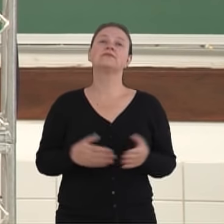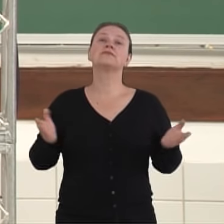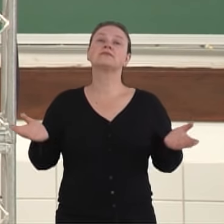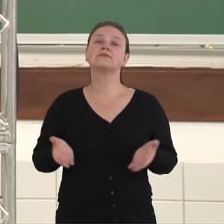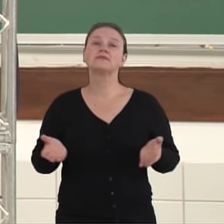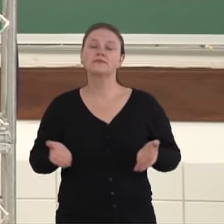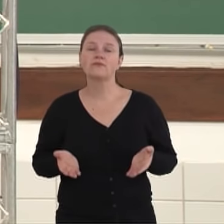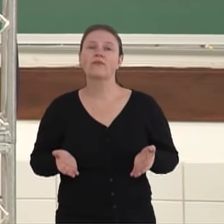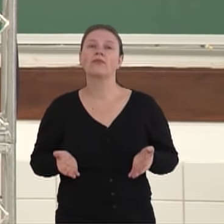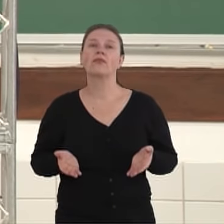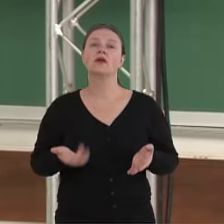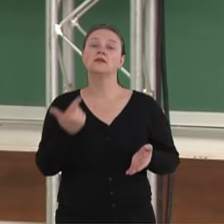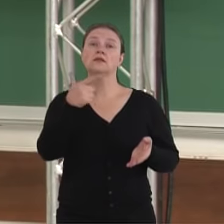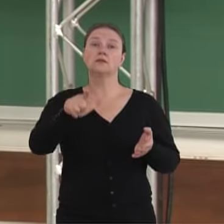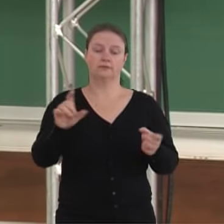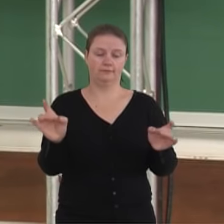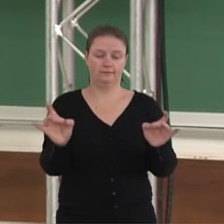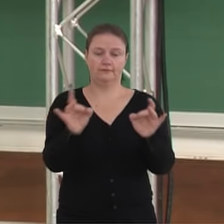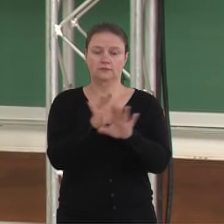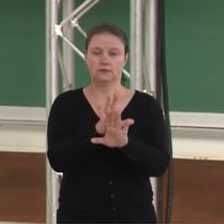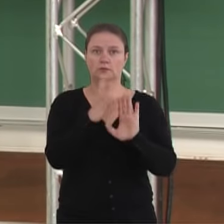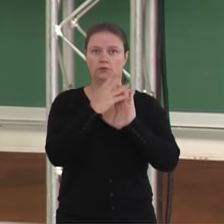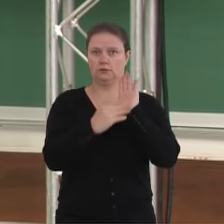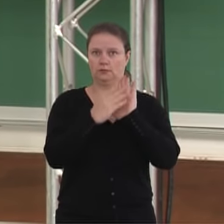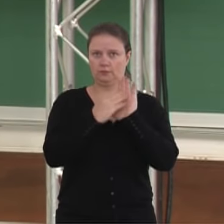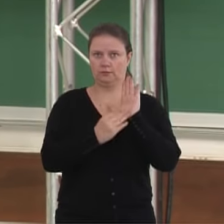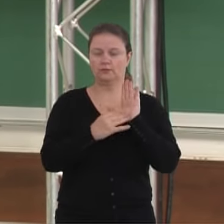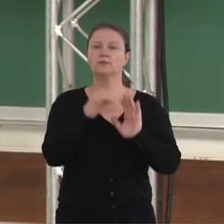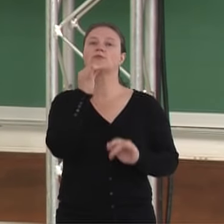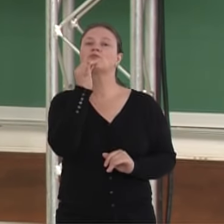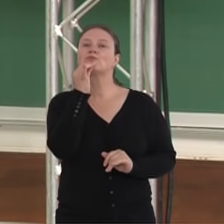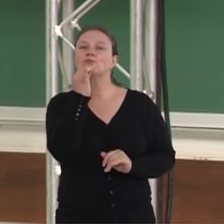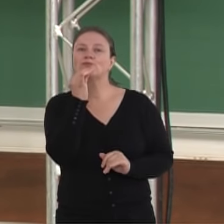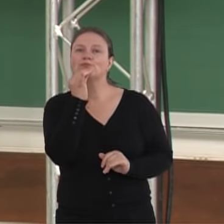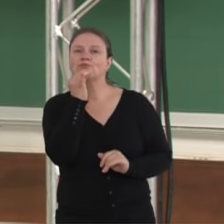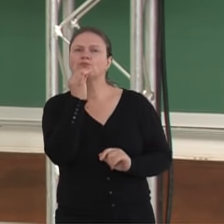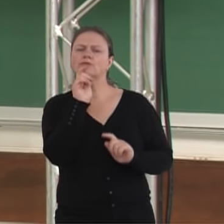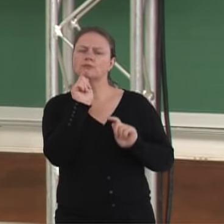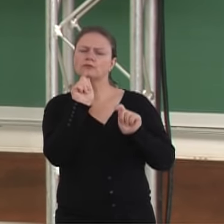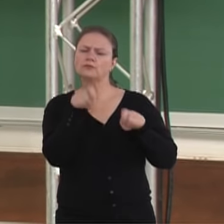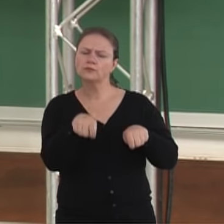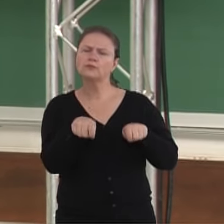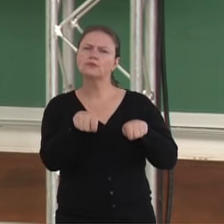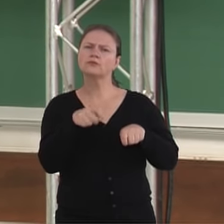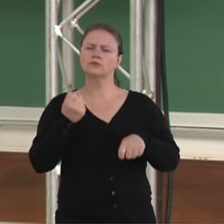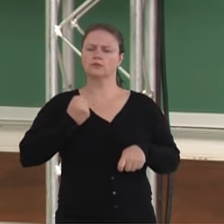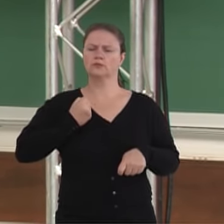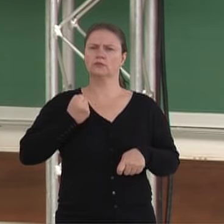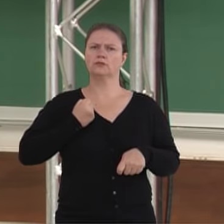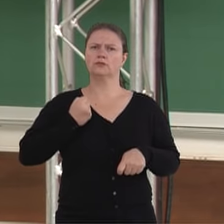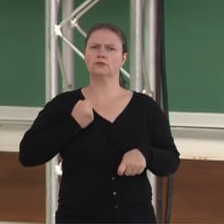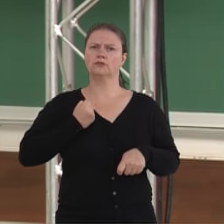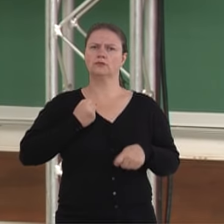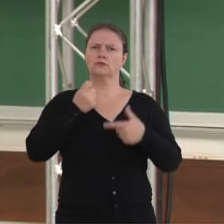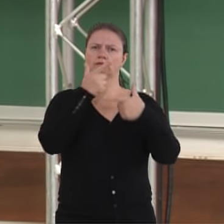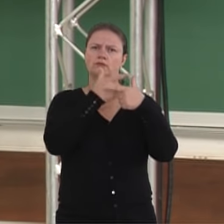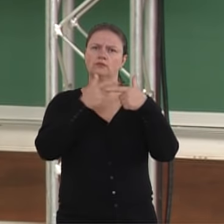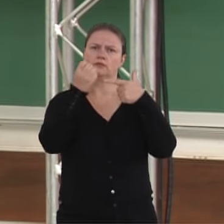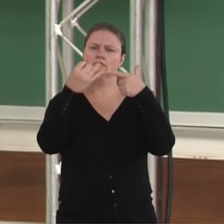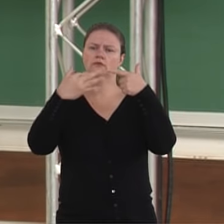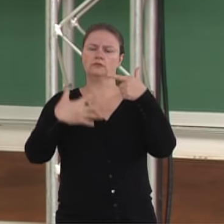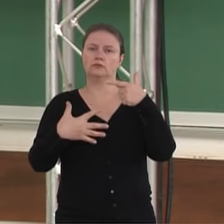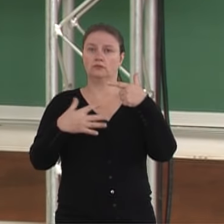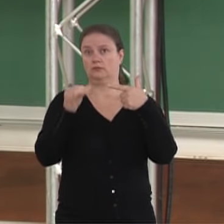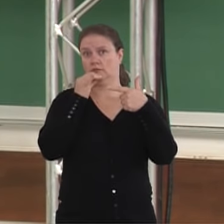Então, depois que vocês copiaram, um exemplo que a gente pode colocar como sendo um número irracional. Raiz quadrada